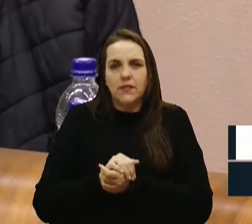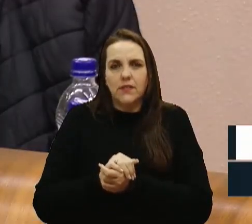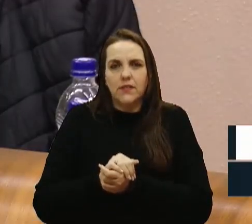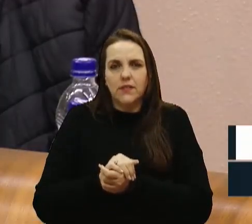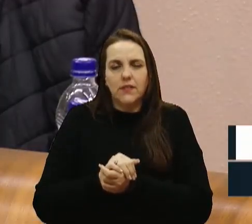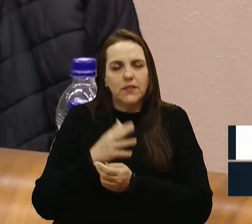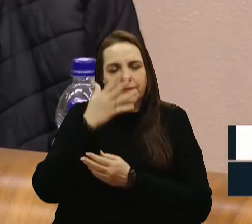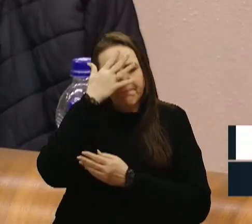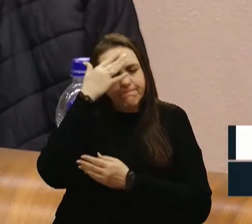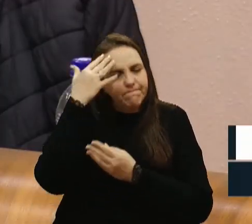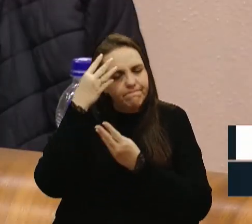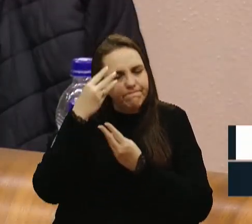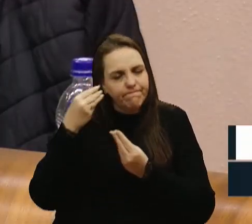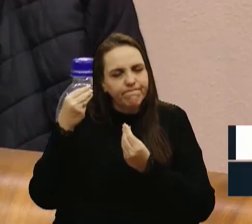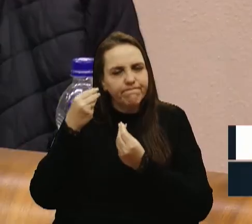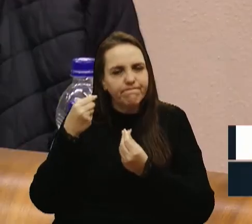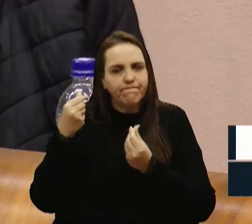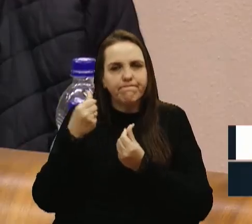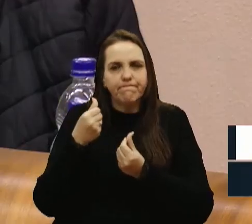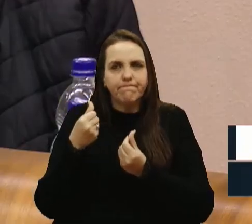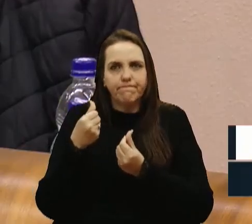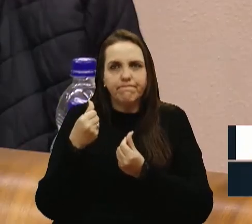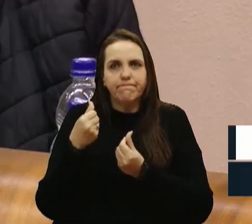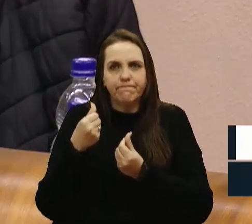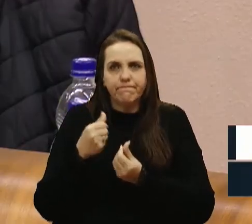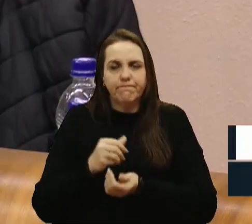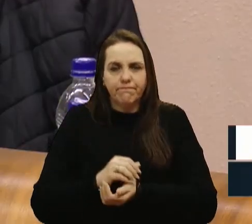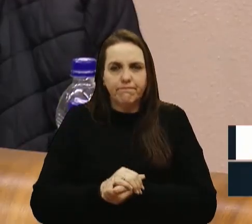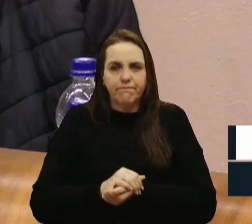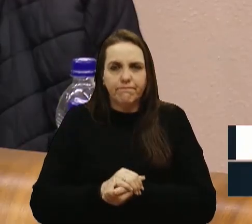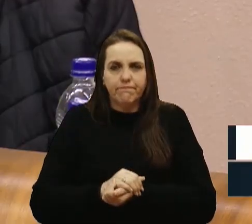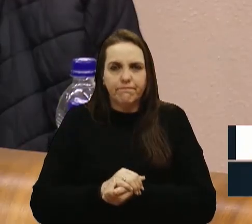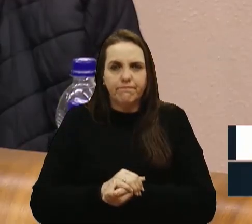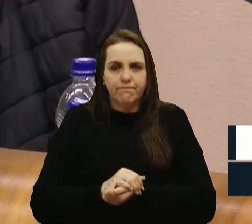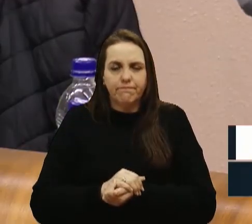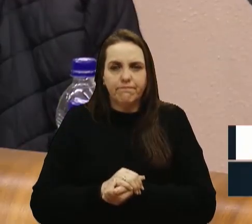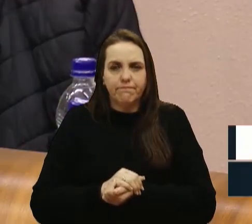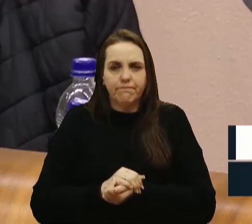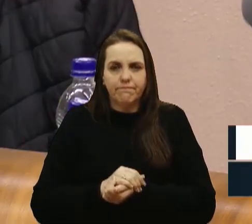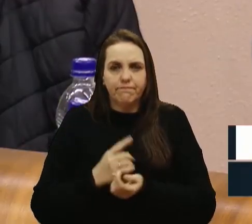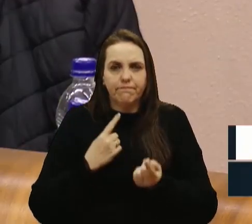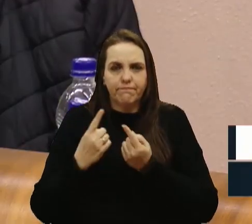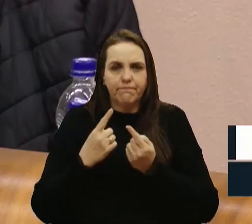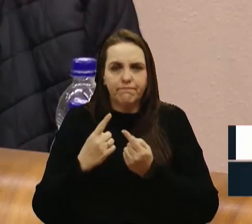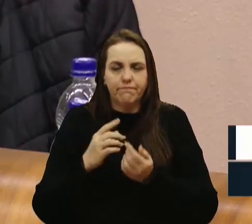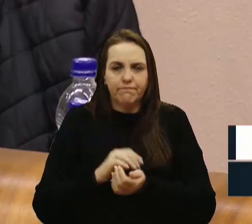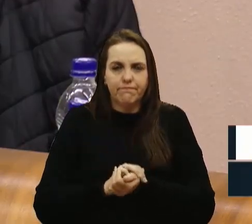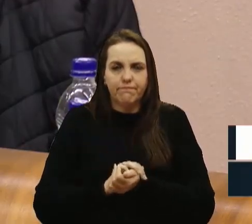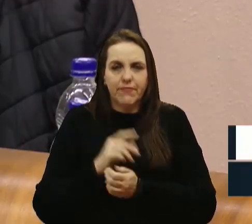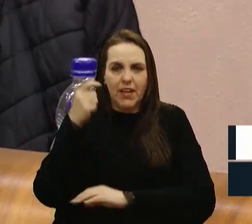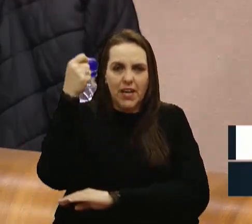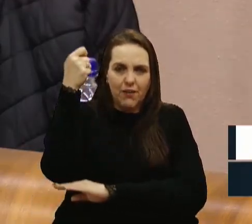meu Deus, me esqueci. Não é Atacadão, que está do lado da Estátua da Liberdade, ali do...